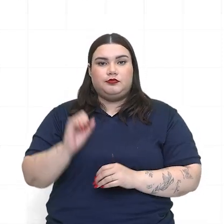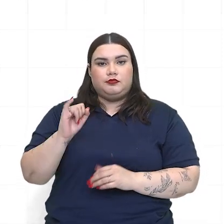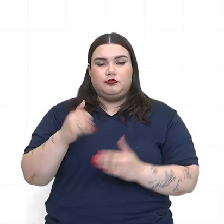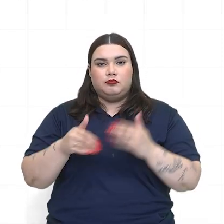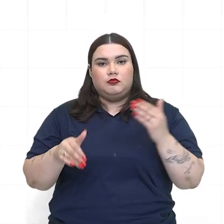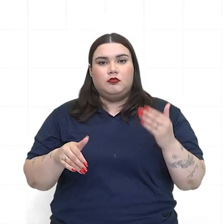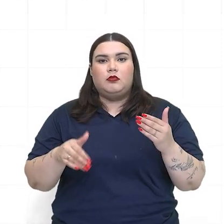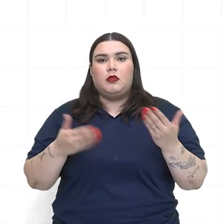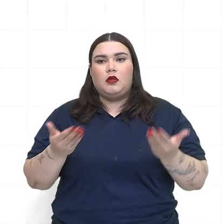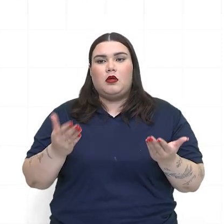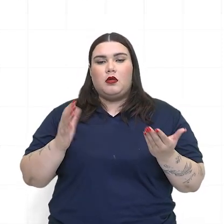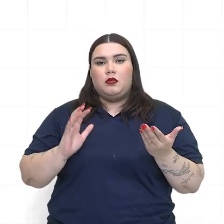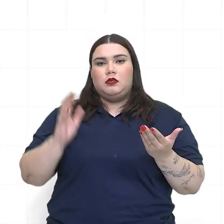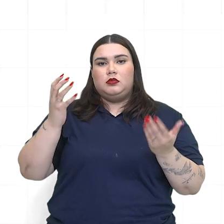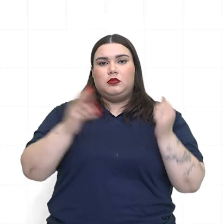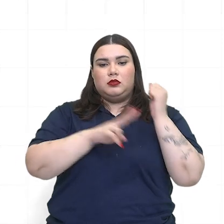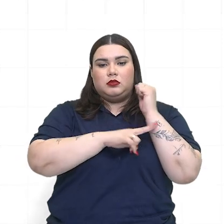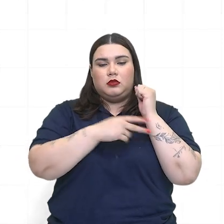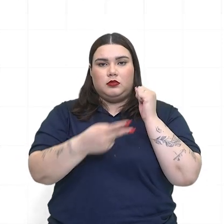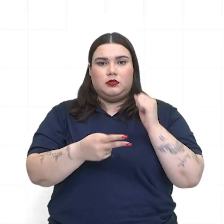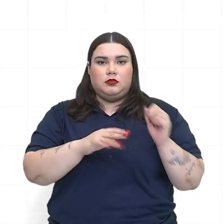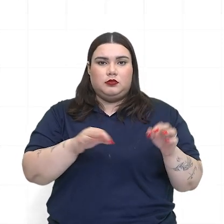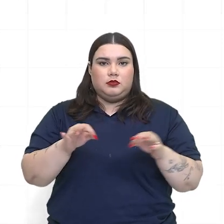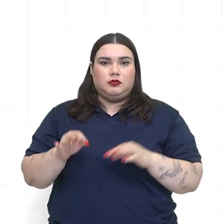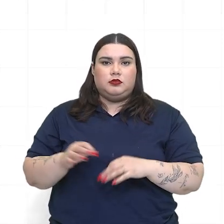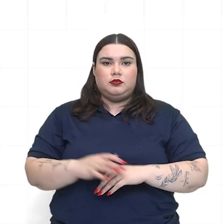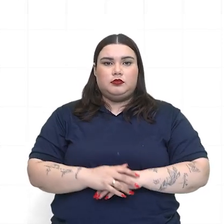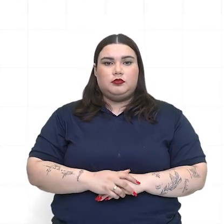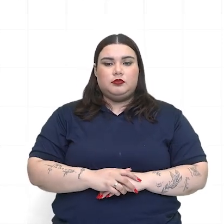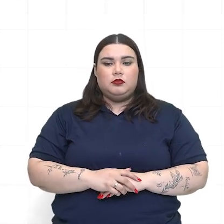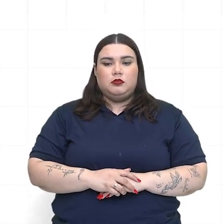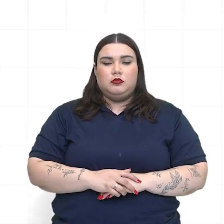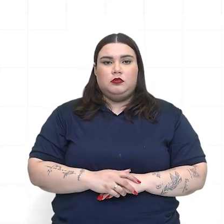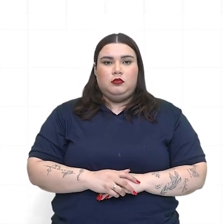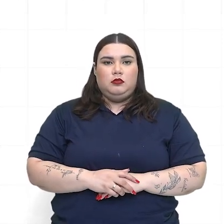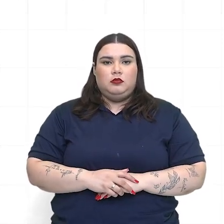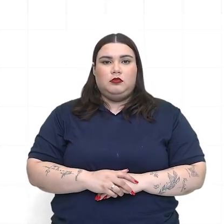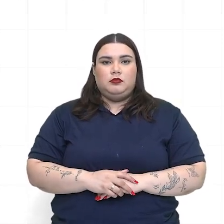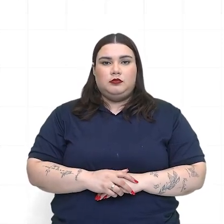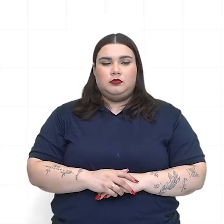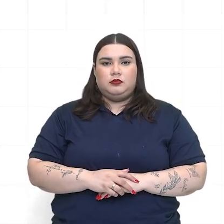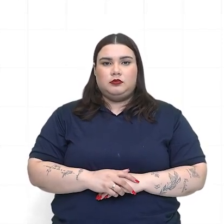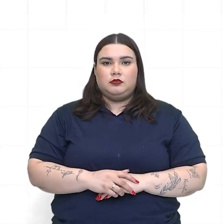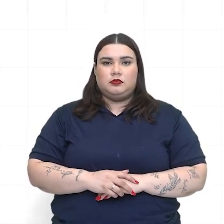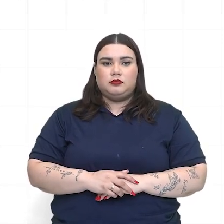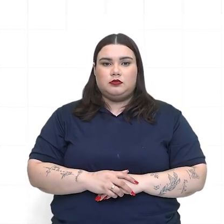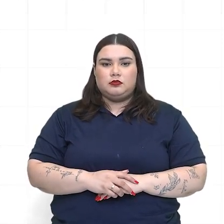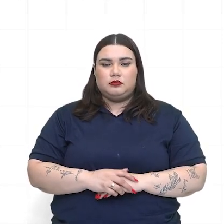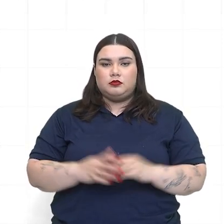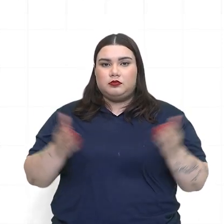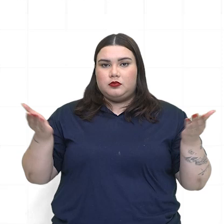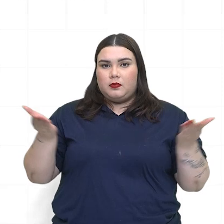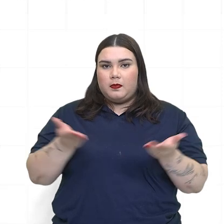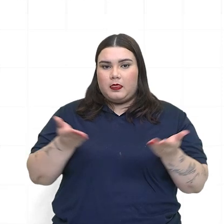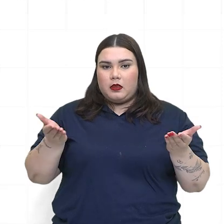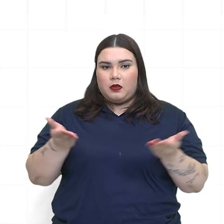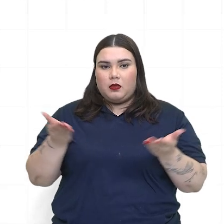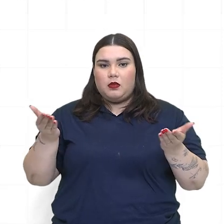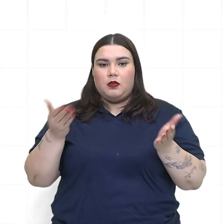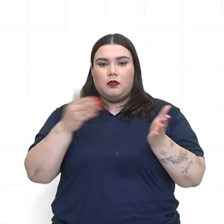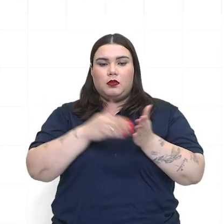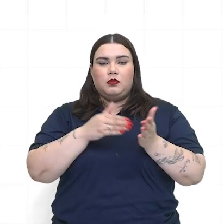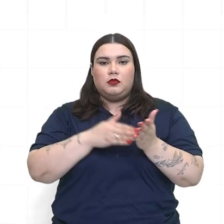contrário, eu vou sofrer as consequências, né? Agora vamos fazer, por fim,